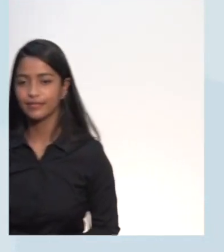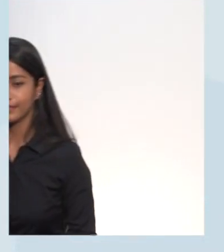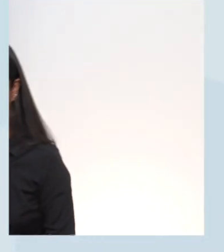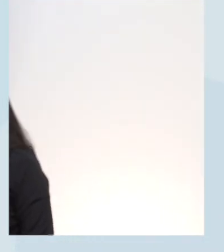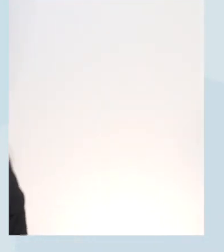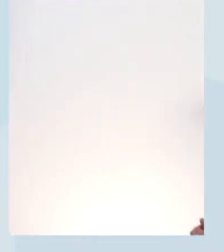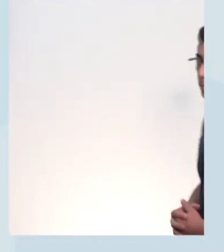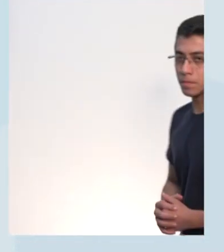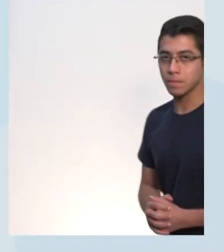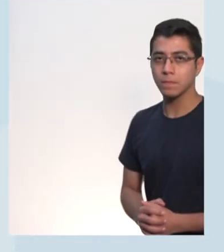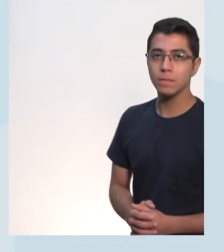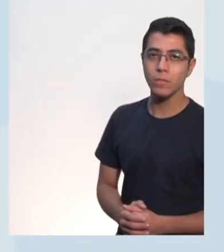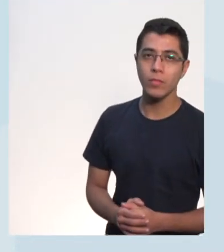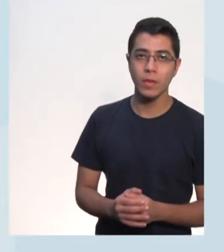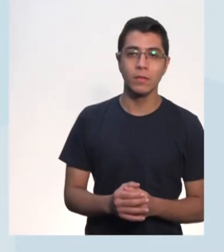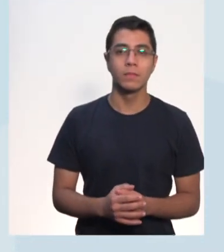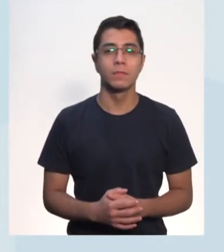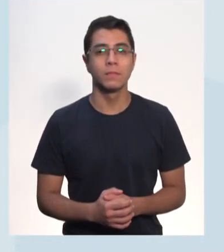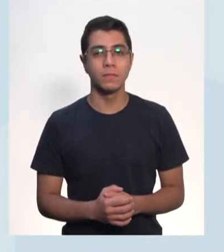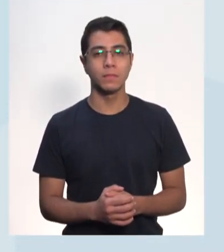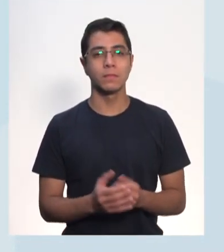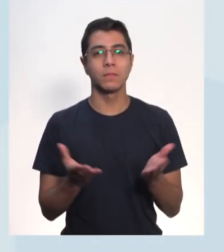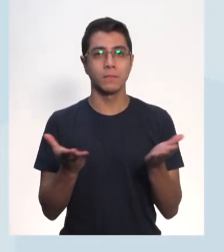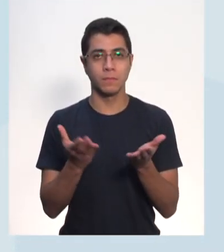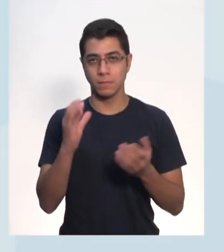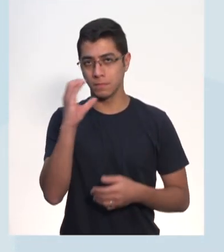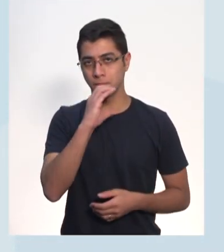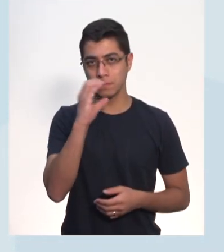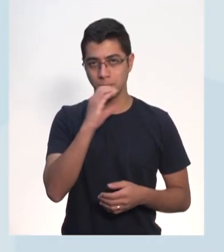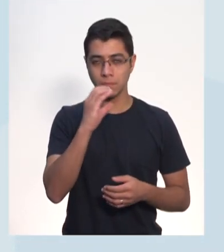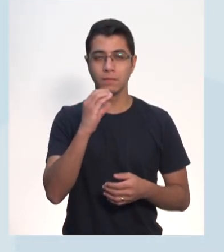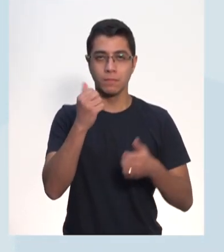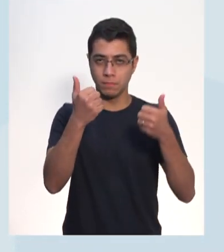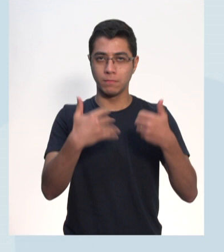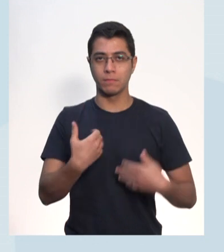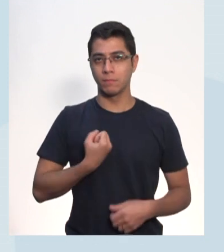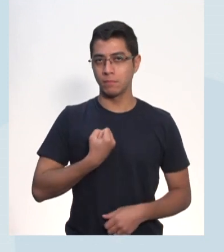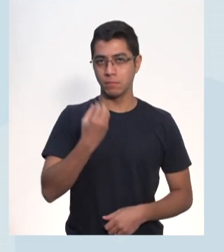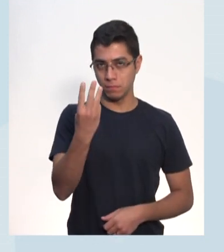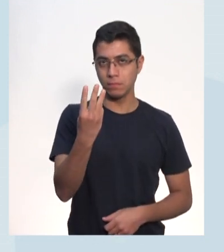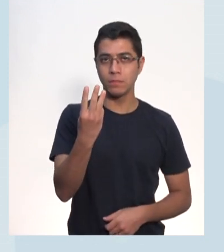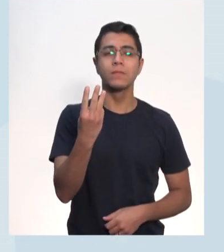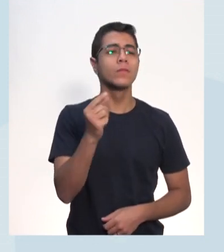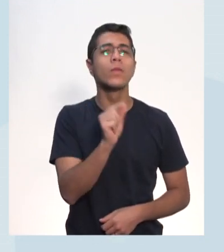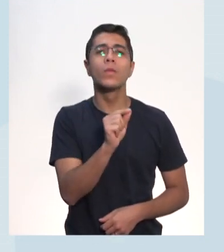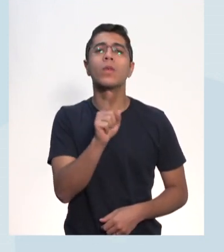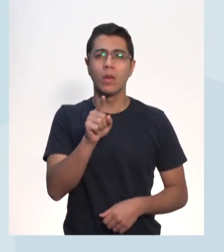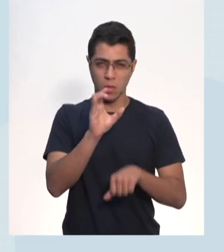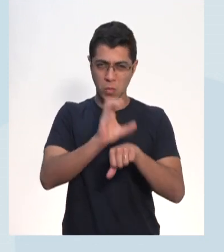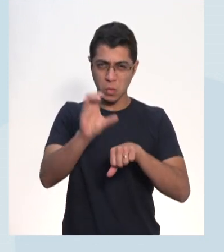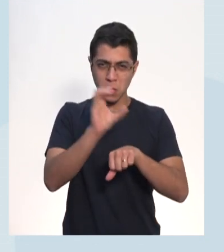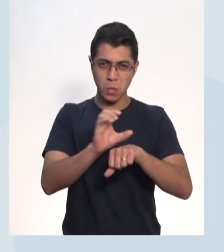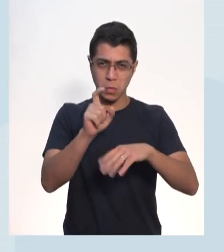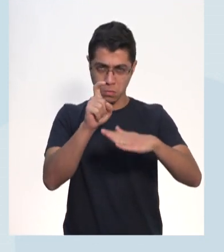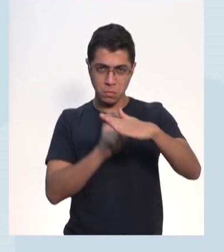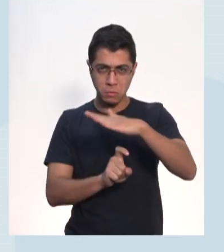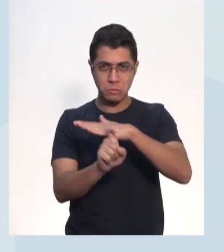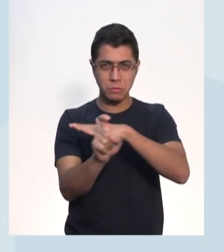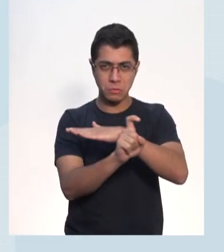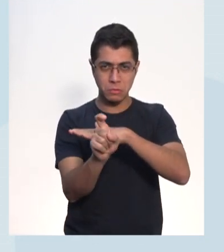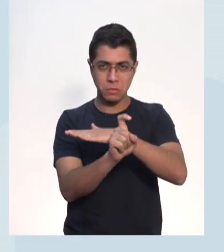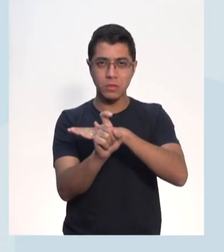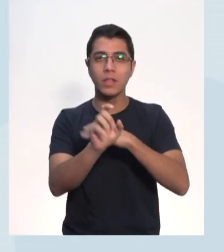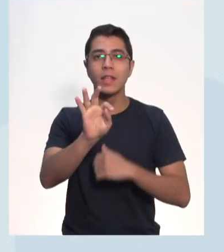3 da nossa pauta aí, como eu mencionei, não é um curso do Teams, mas são alguns vídeos, algumas pílulas que o Marcão passou para a gente